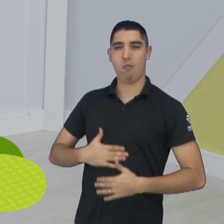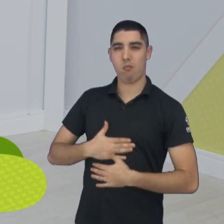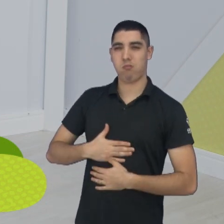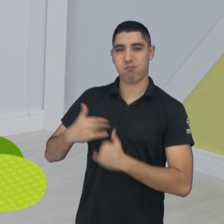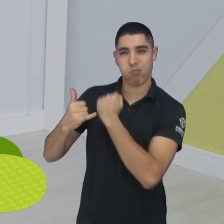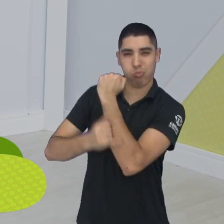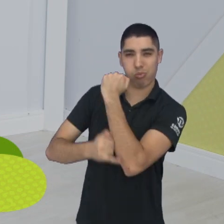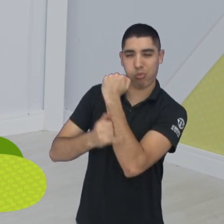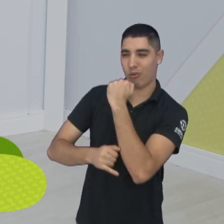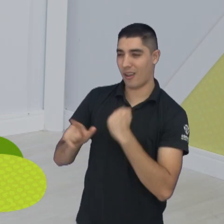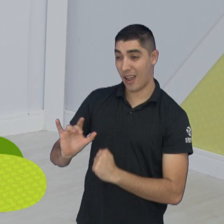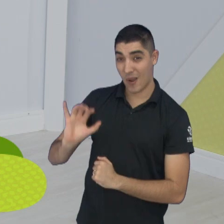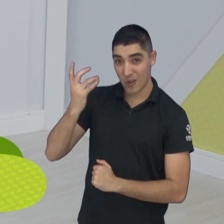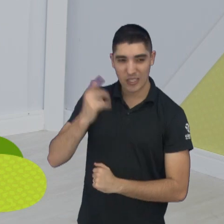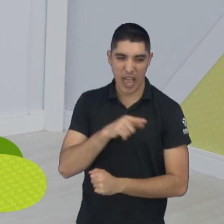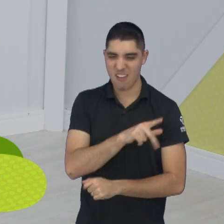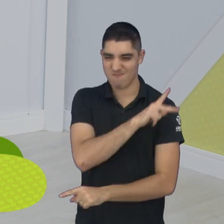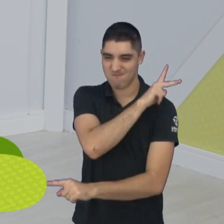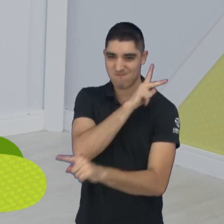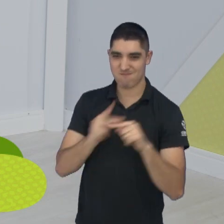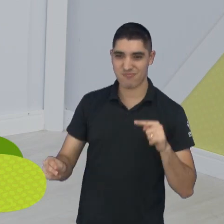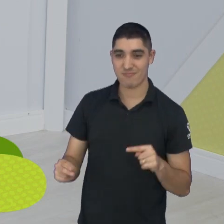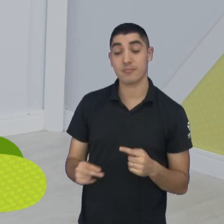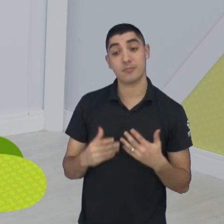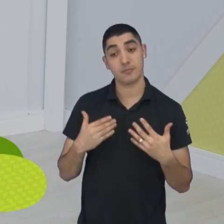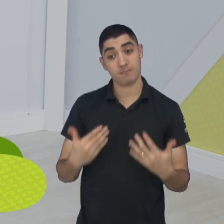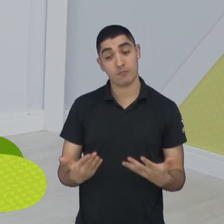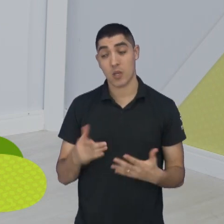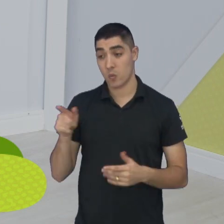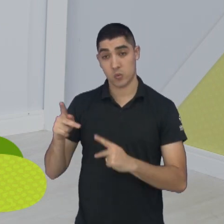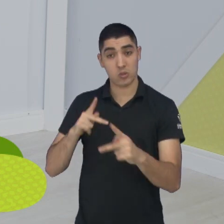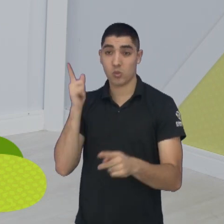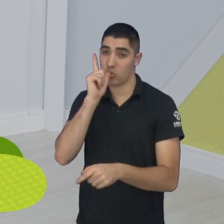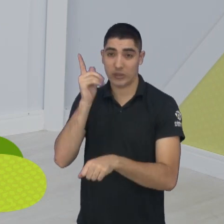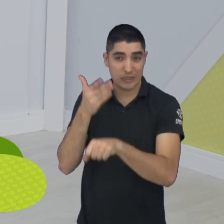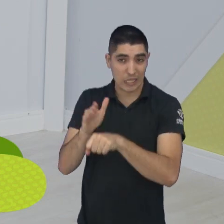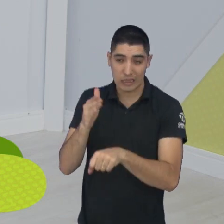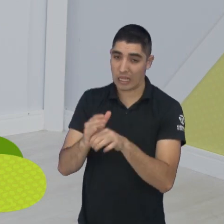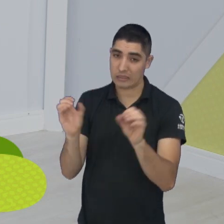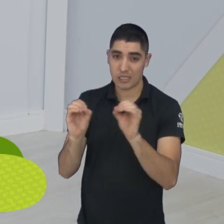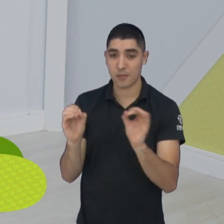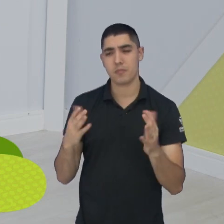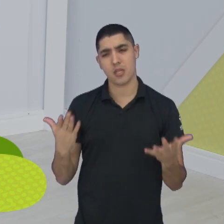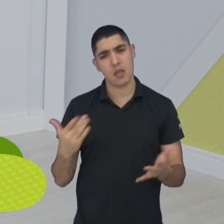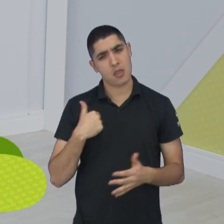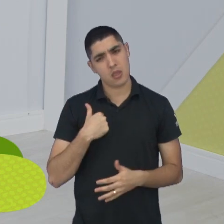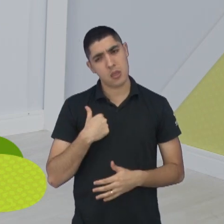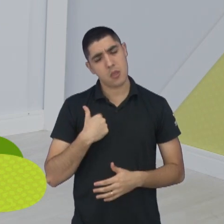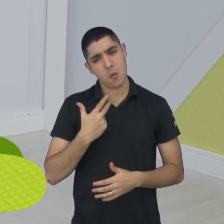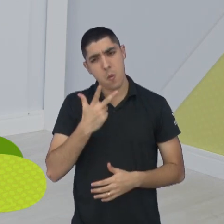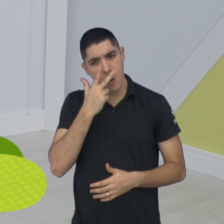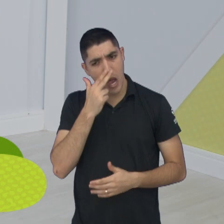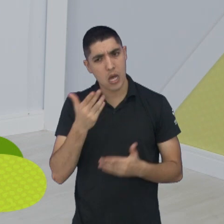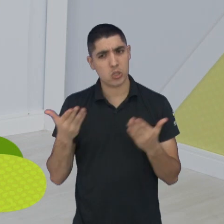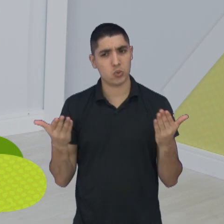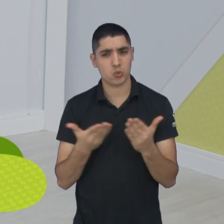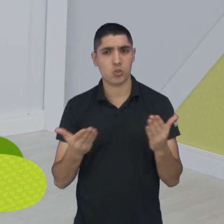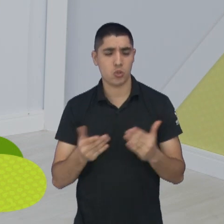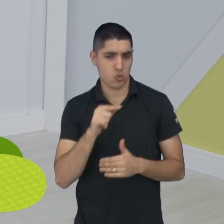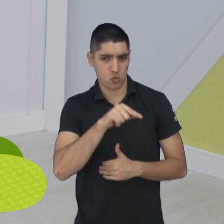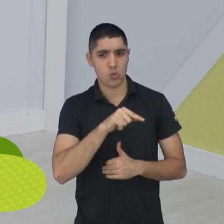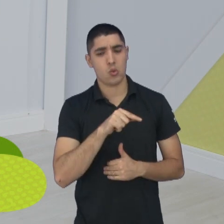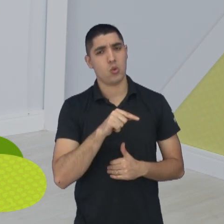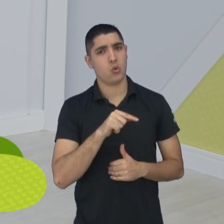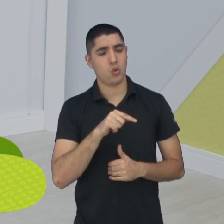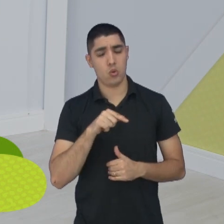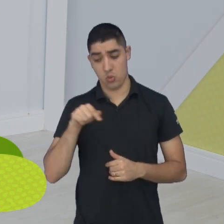time inteiro do São José, não teve como treinar, aquela coisa toda. Acredito eu que o pessoal já deve estar quase 100%